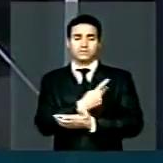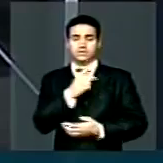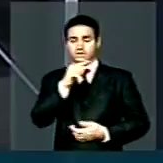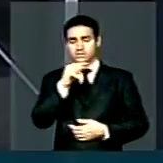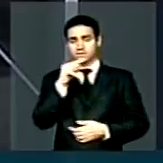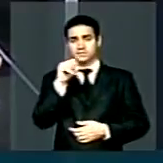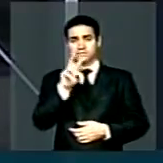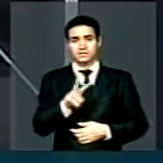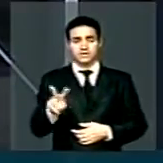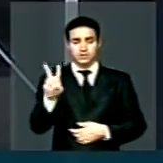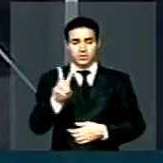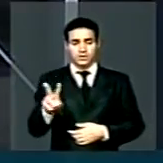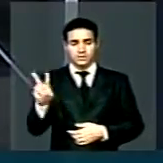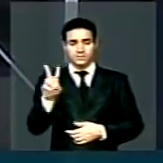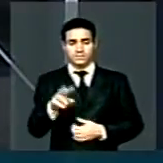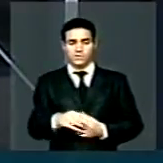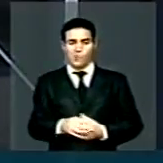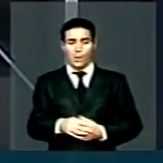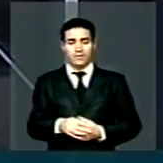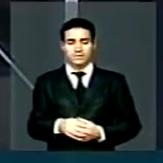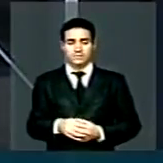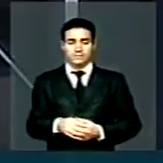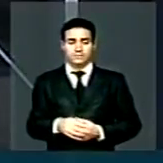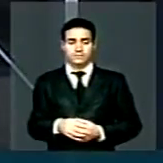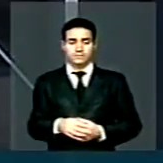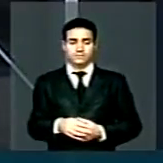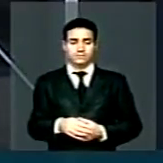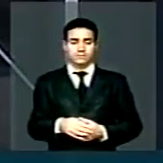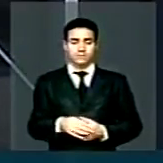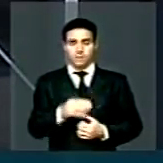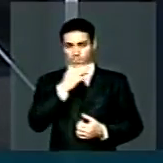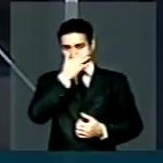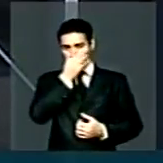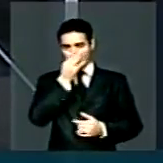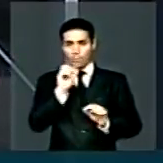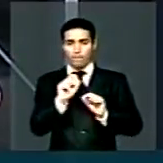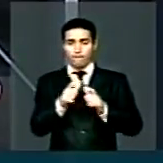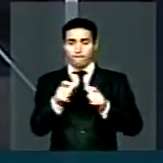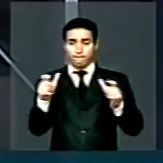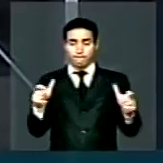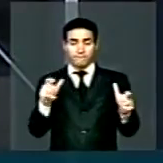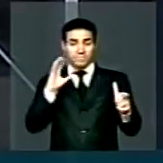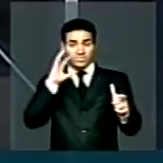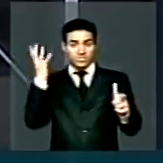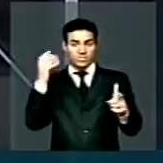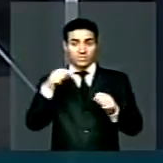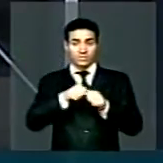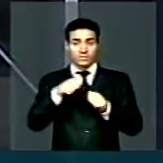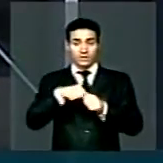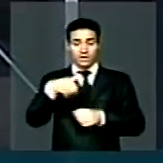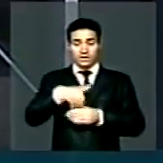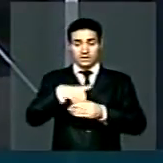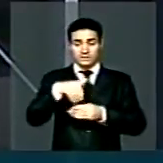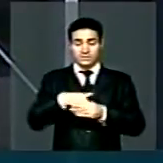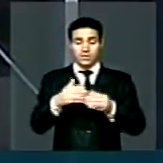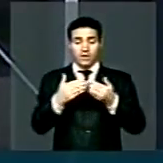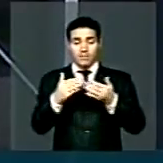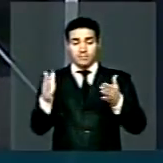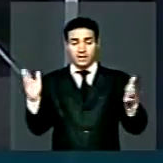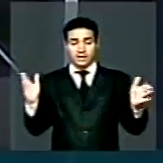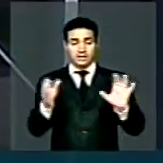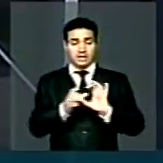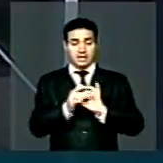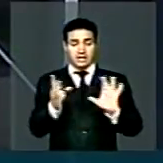Venezuela e, por maioria, tem decidido, por eleições abertas, livres e